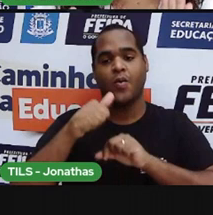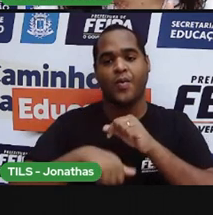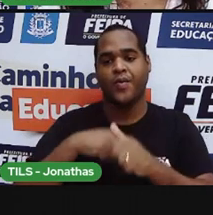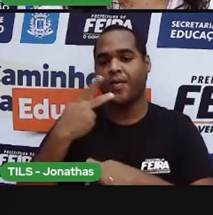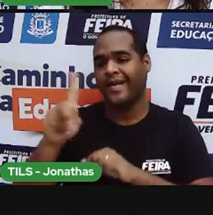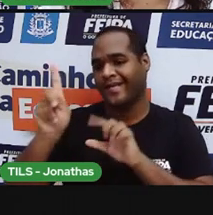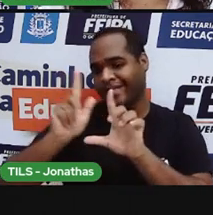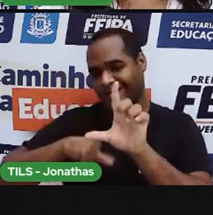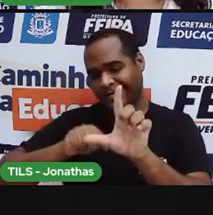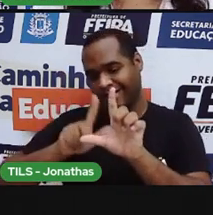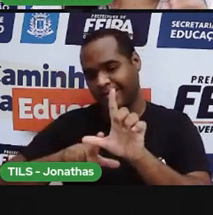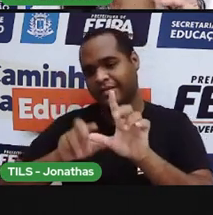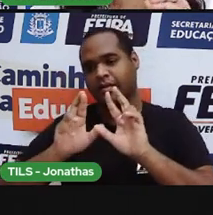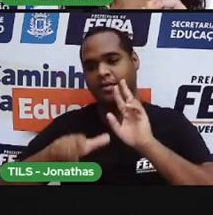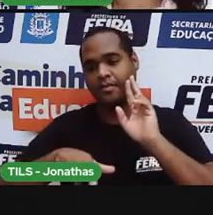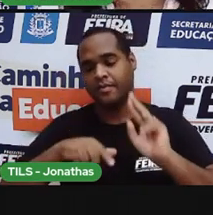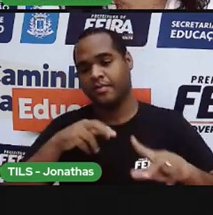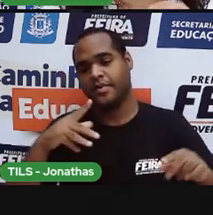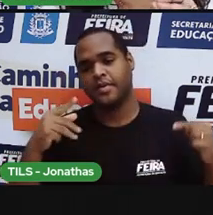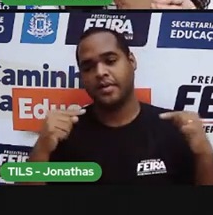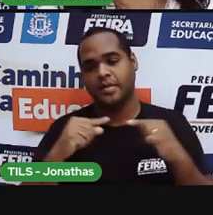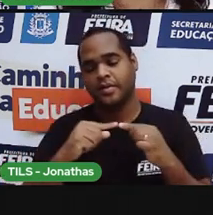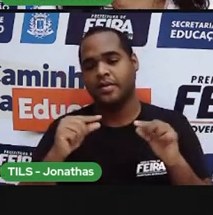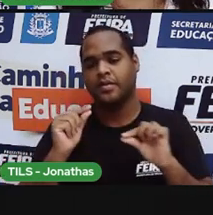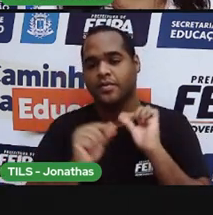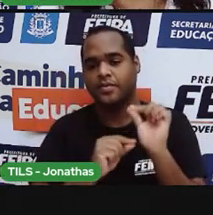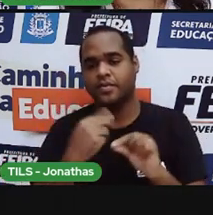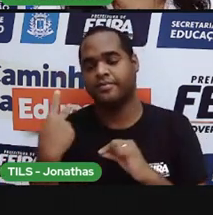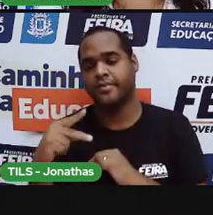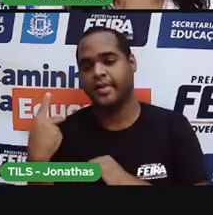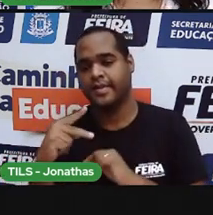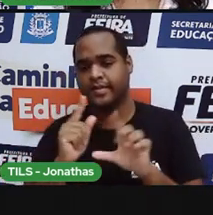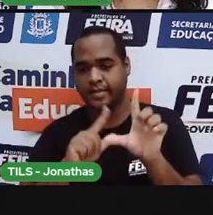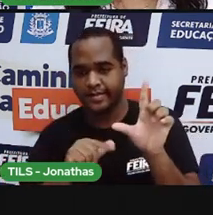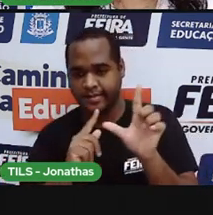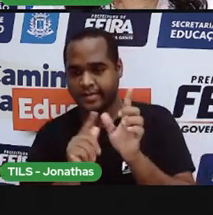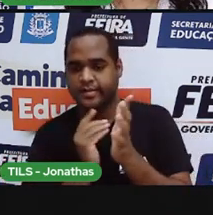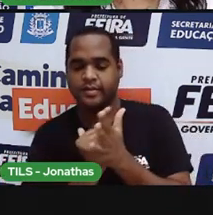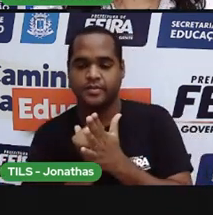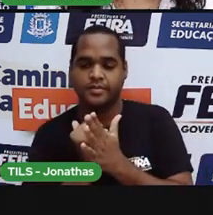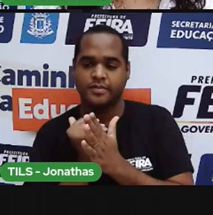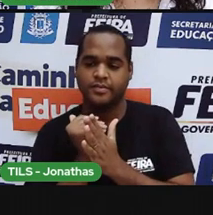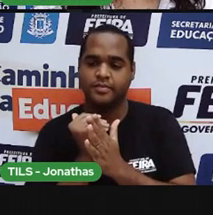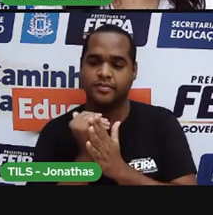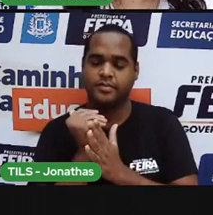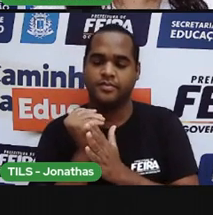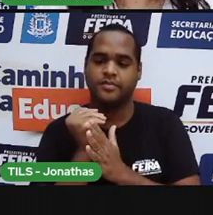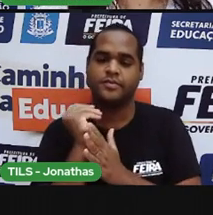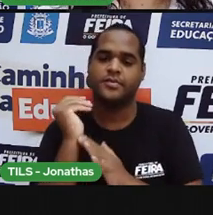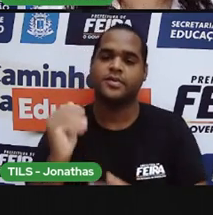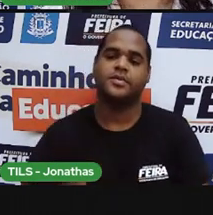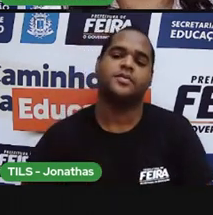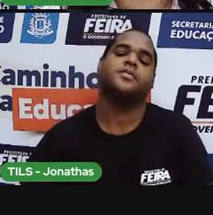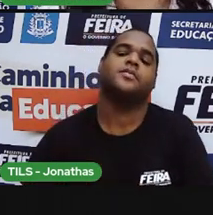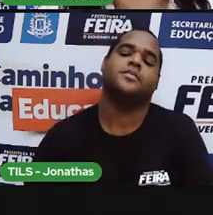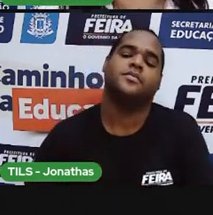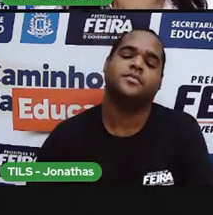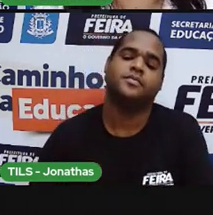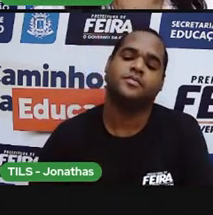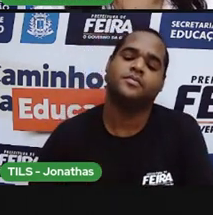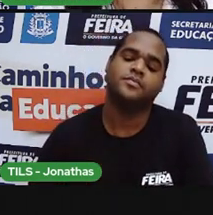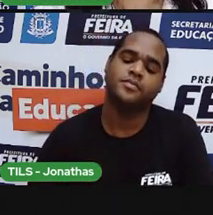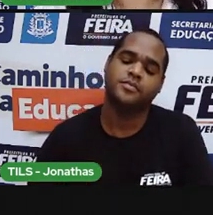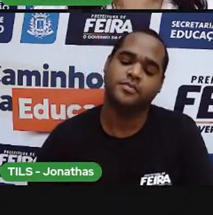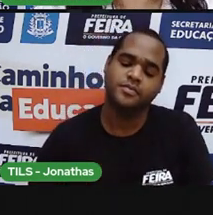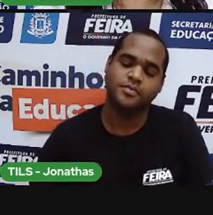letrinhas. Nós vamos mudar apenas a letra inicial. A primeira palavra é rua.